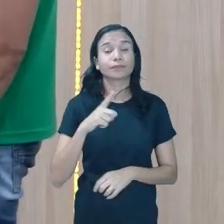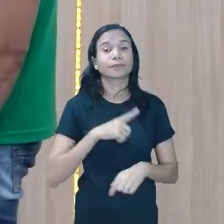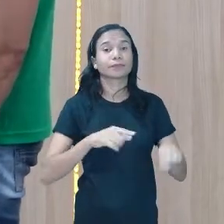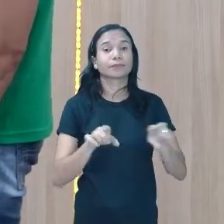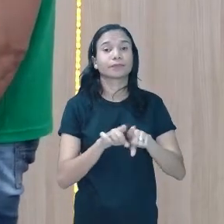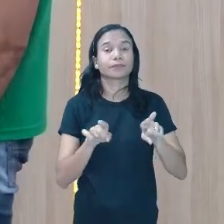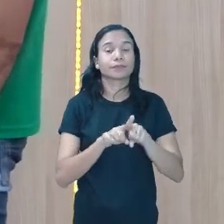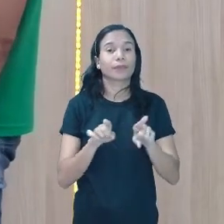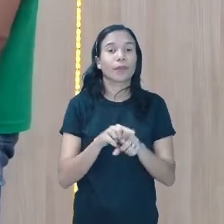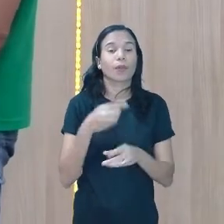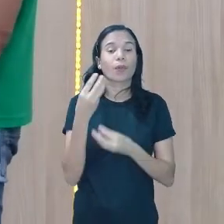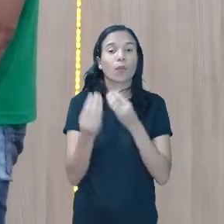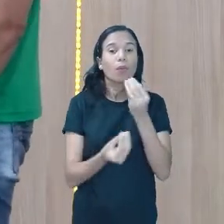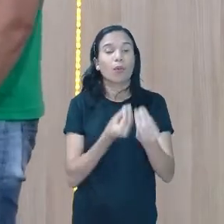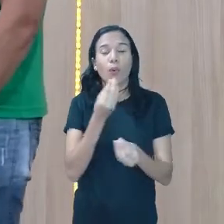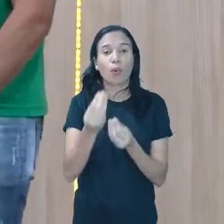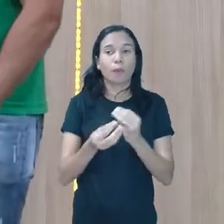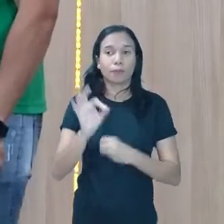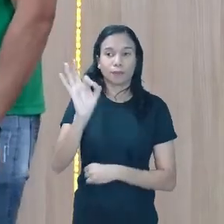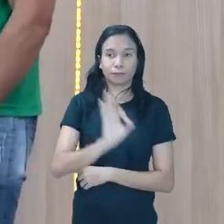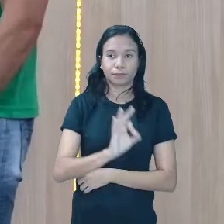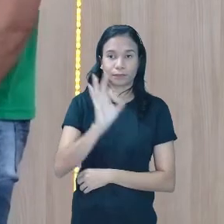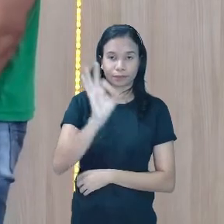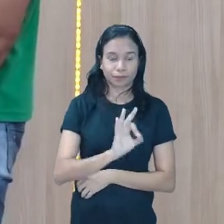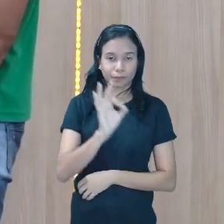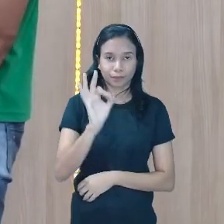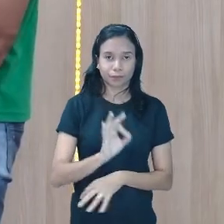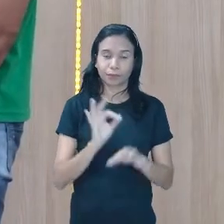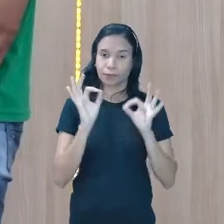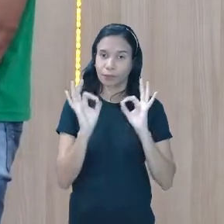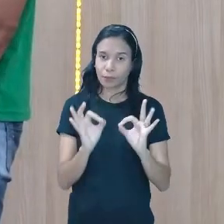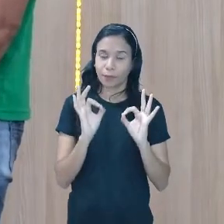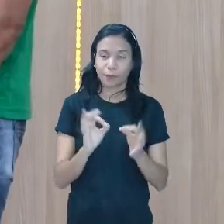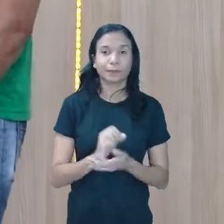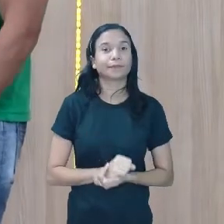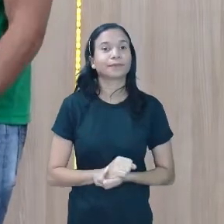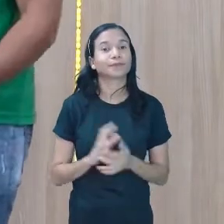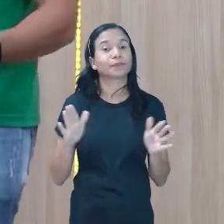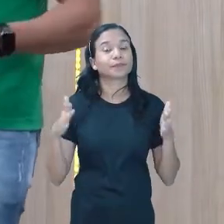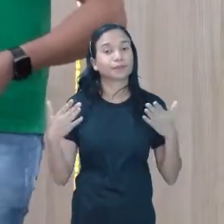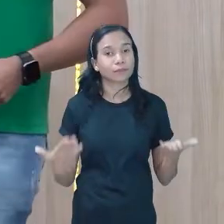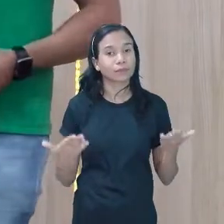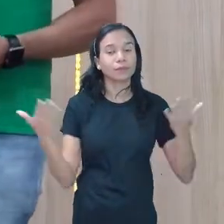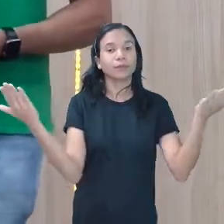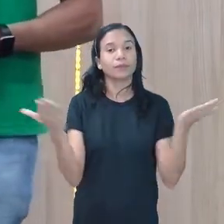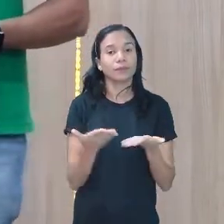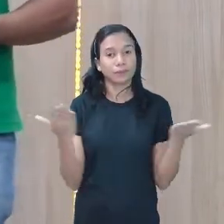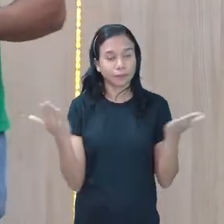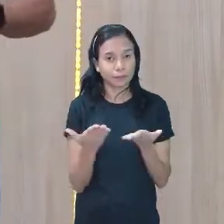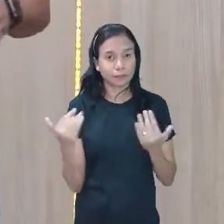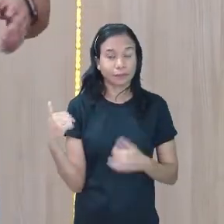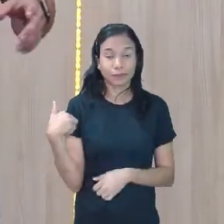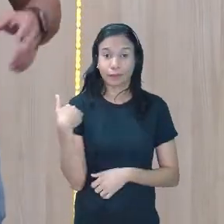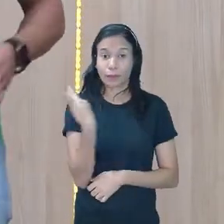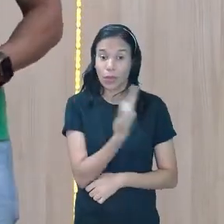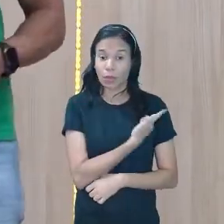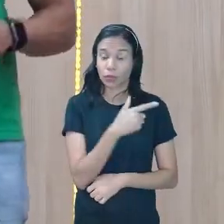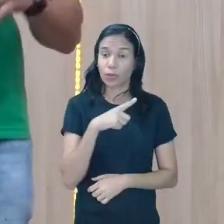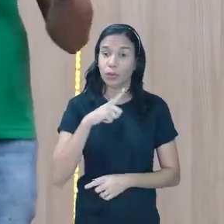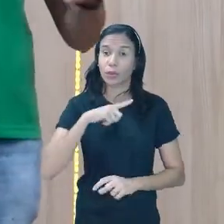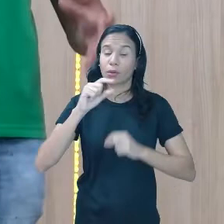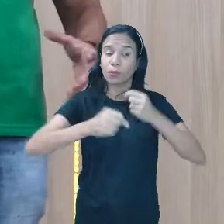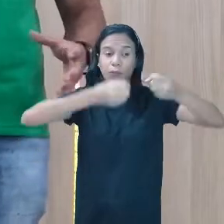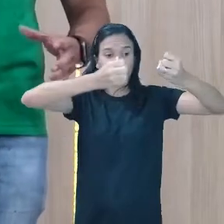coloquei aqui, a ideia de percentual, certo? Em relação ao todo. Então, agora a gente chegou aqui